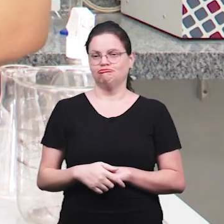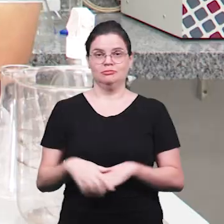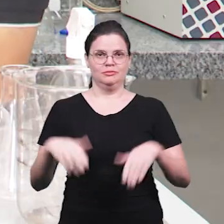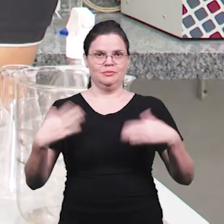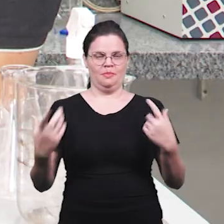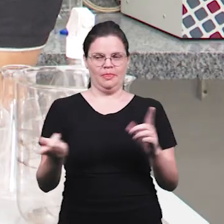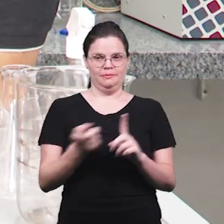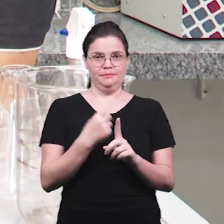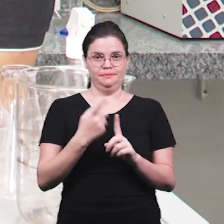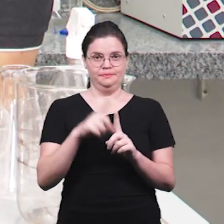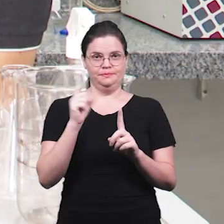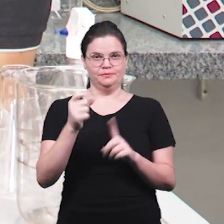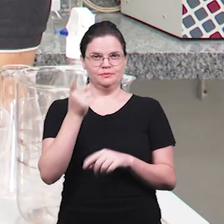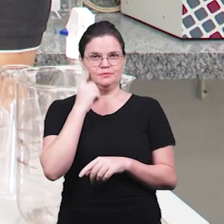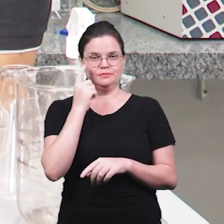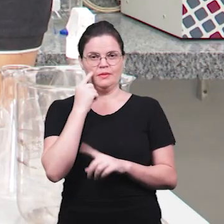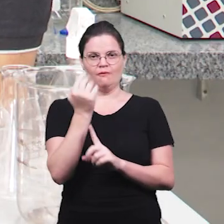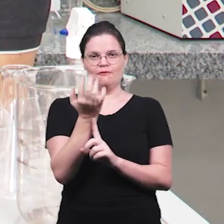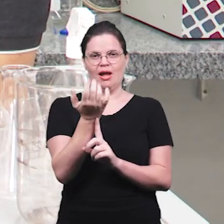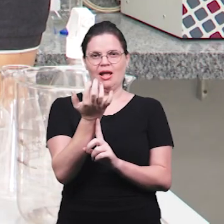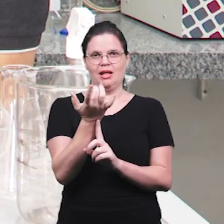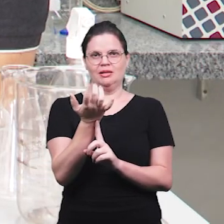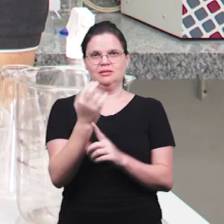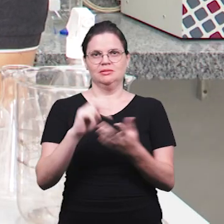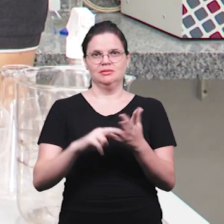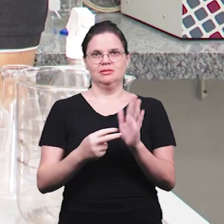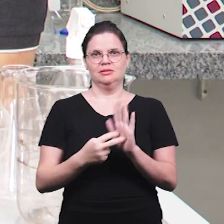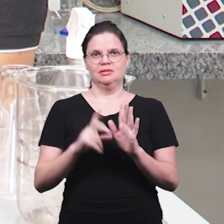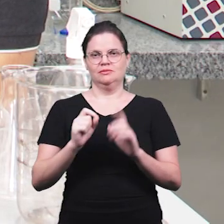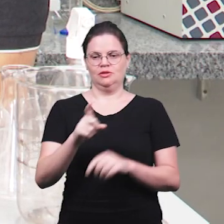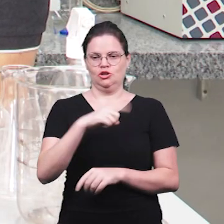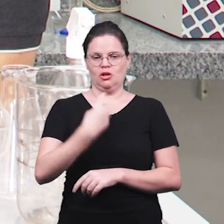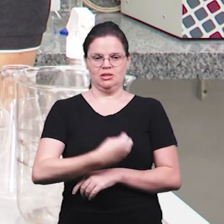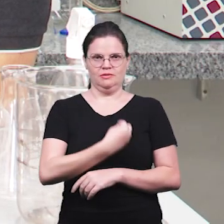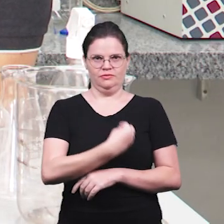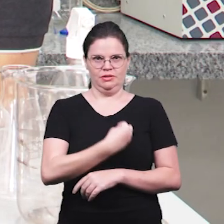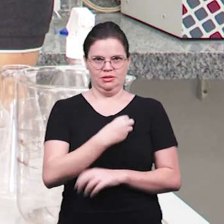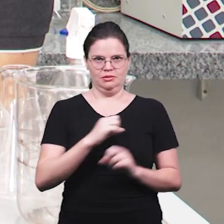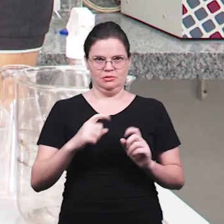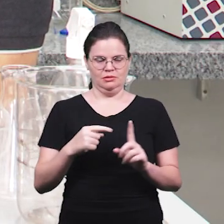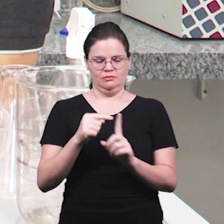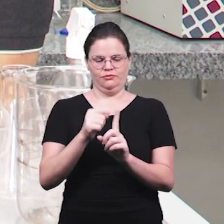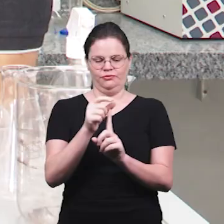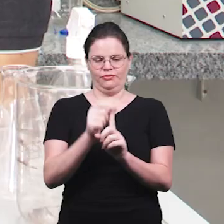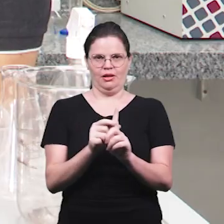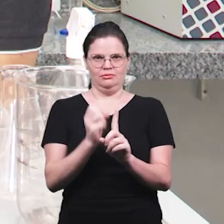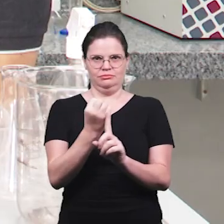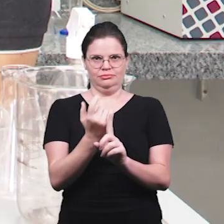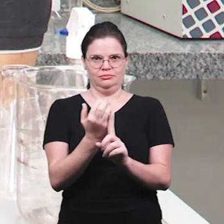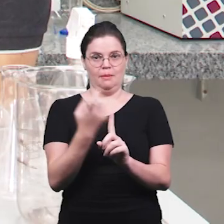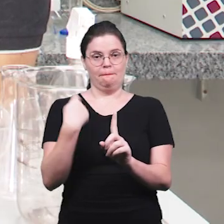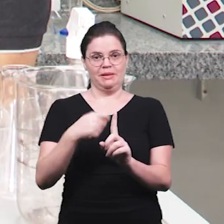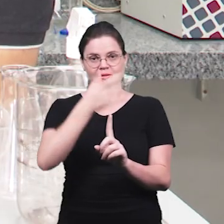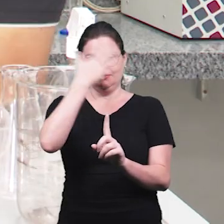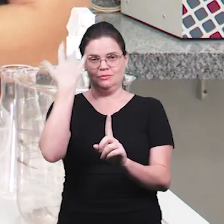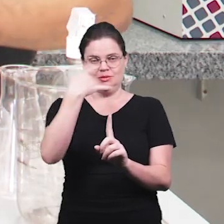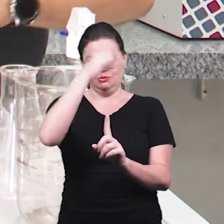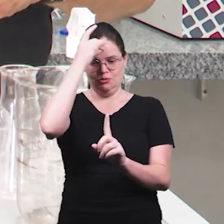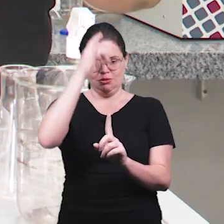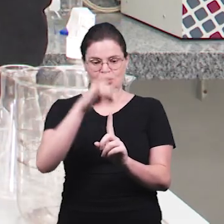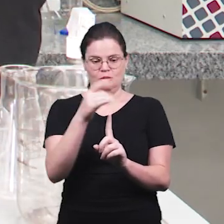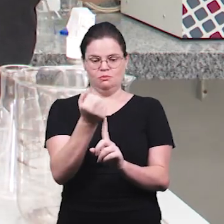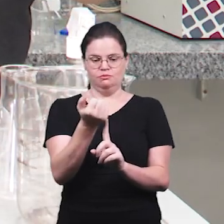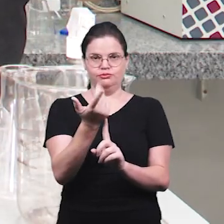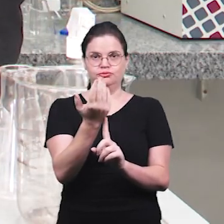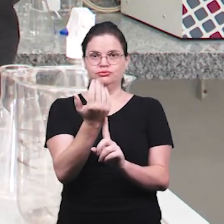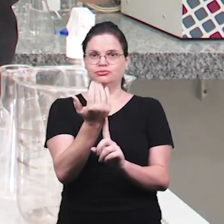ó, vamos colocar que a vela, ela representa a nossa vida. E a nossa vida tem que estar cheia do Espírito Santo. À medida que